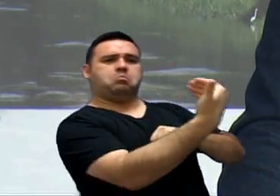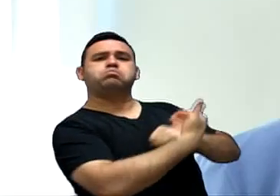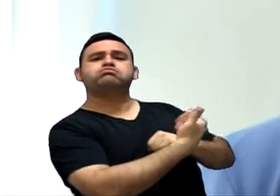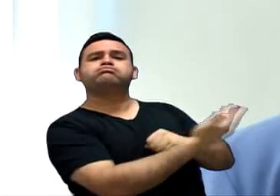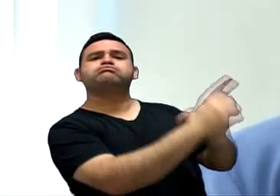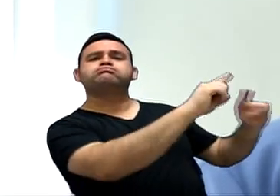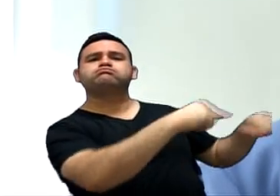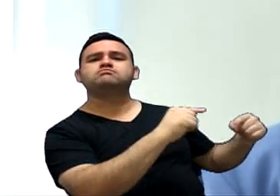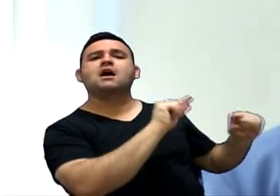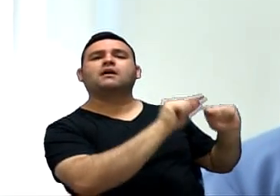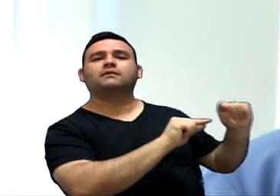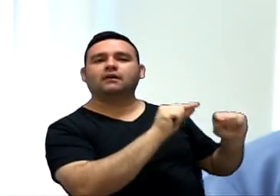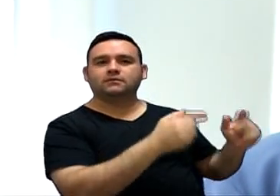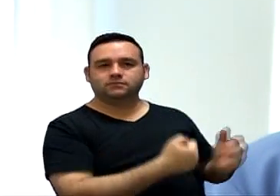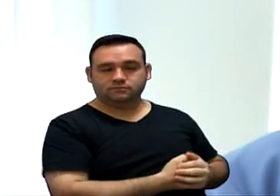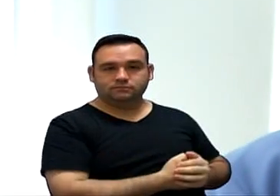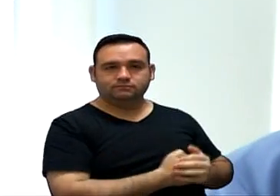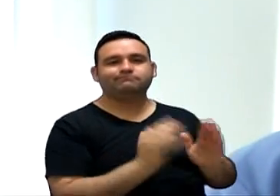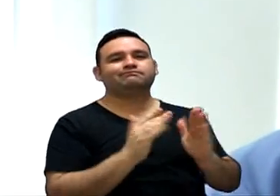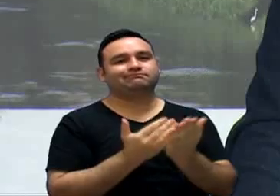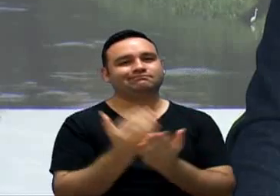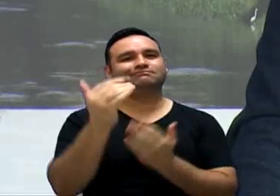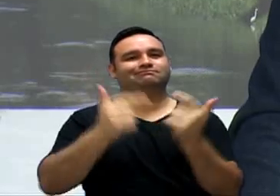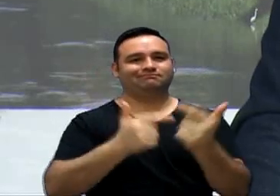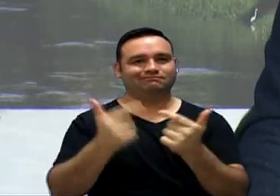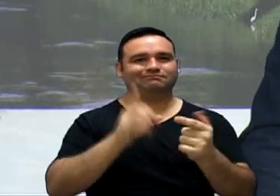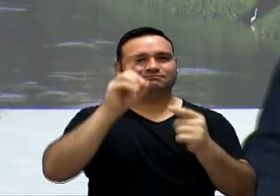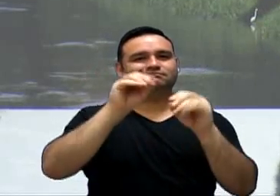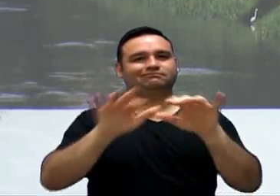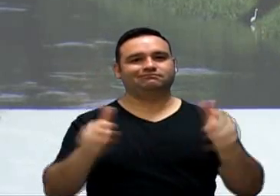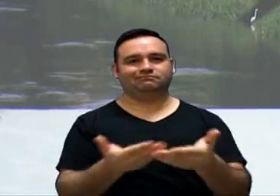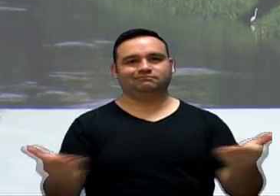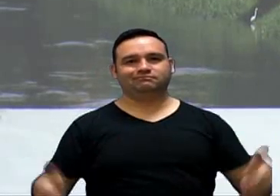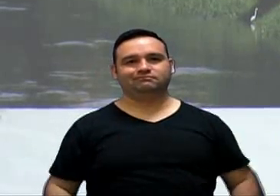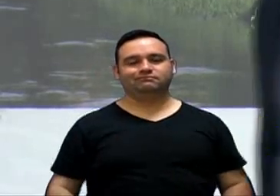quem será contra nós? Iniciar os trabalhos, que Deus abençoe a todos.